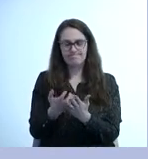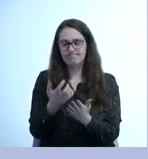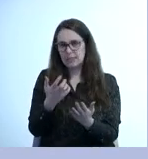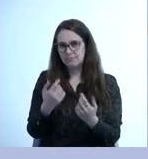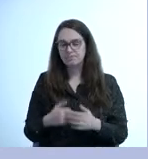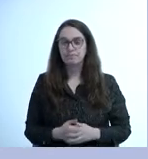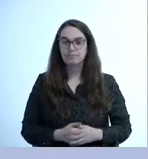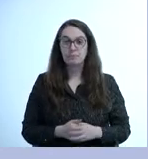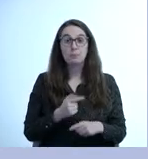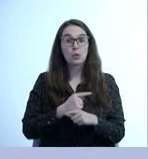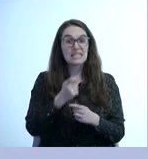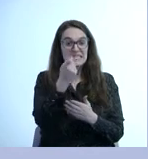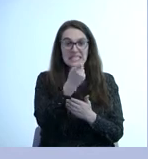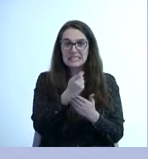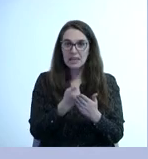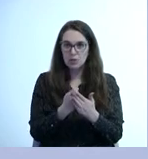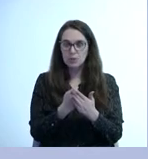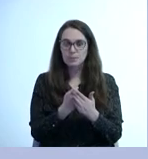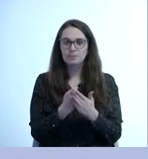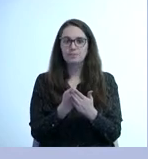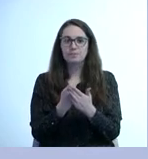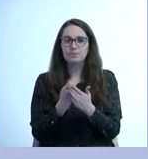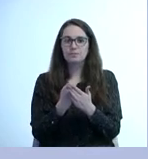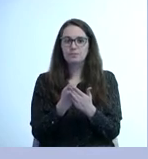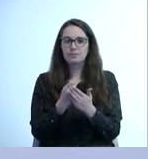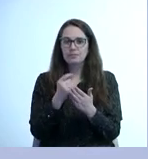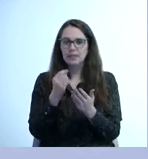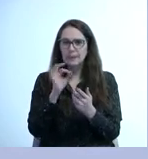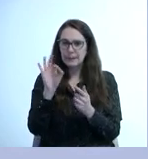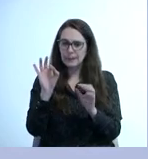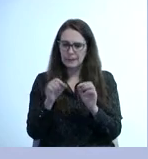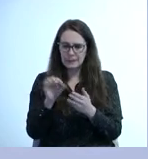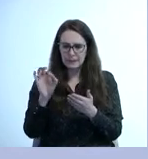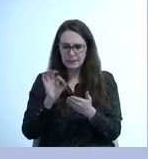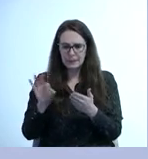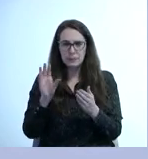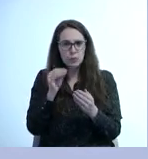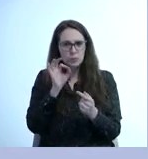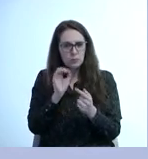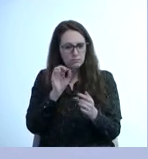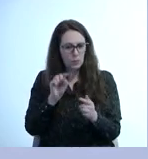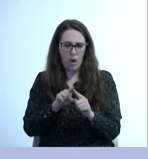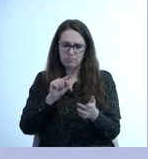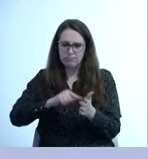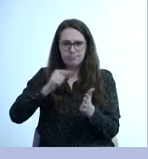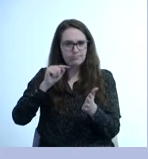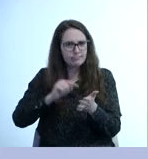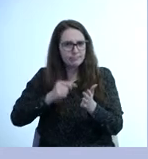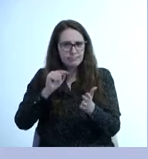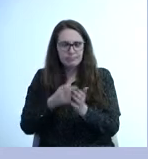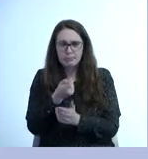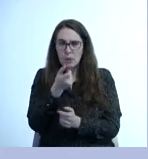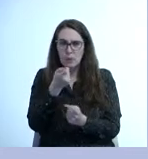o João Luís é muito económico a esquiçar, mas quando esquiça é muito cirúrgico, não é? Mas